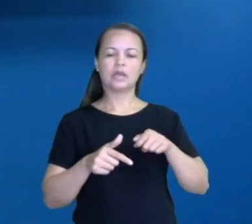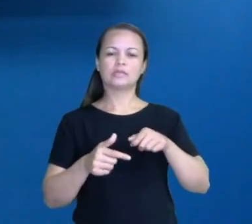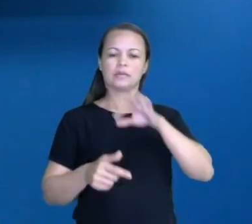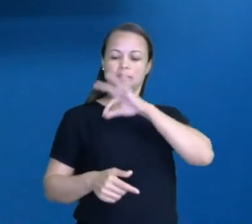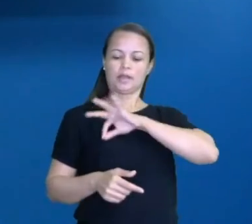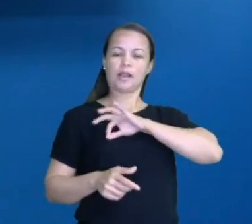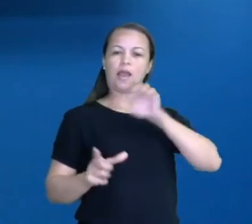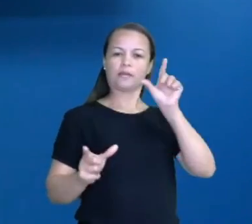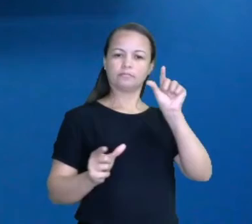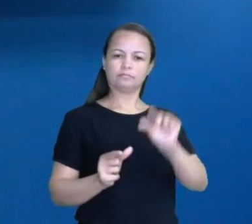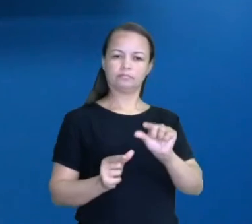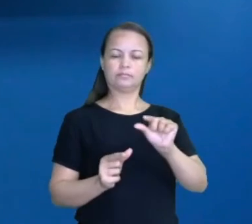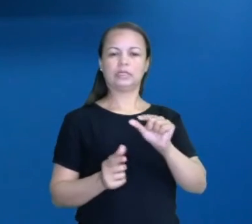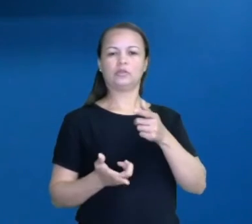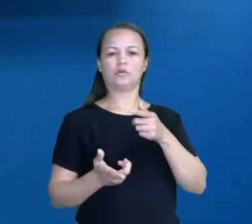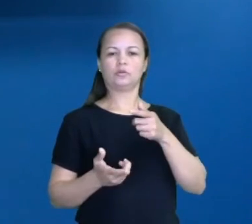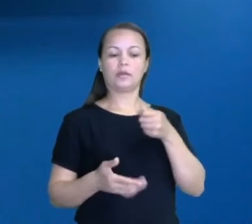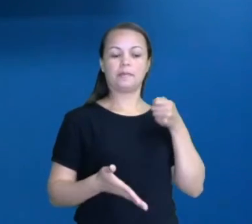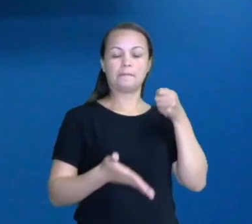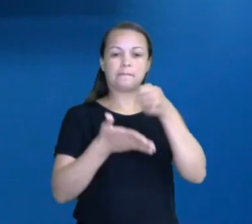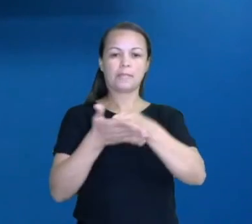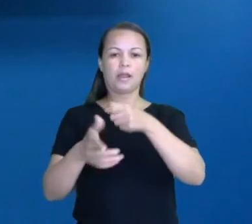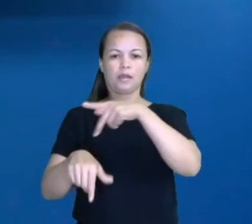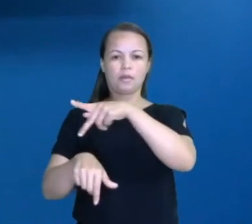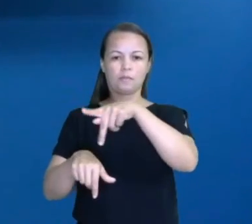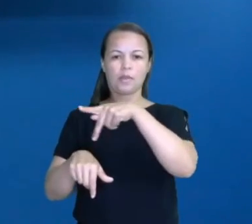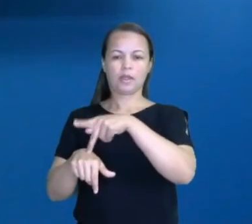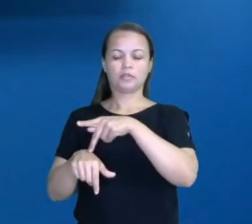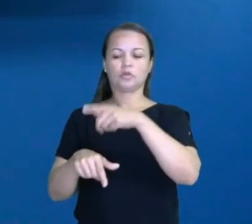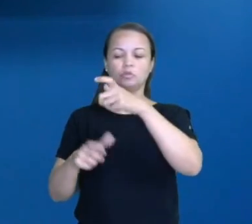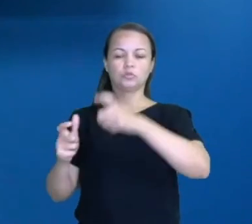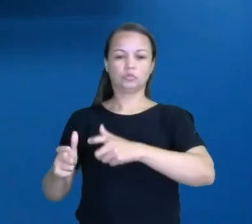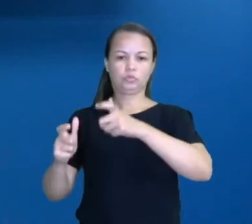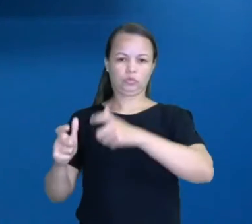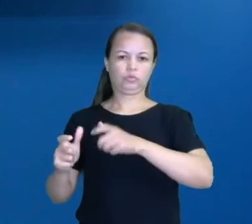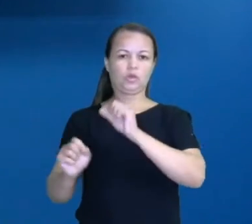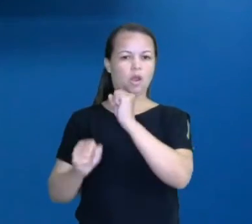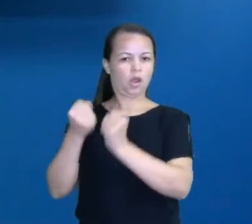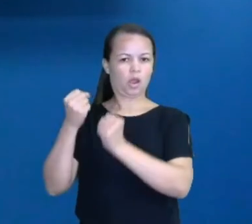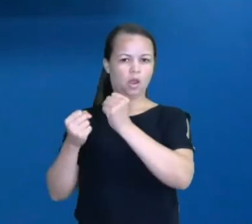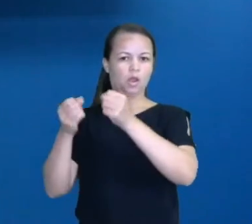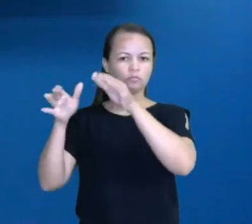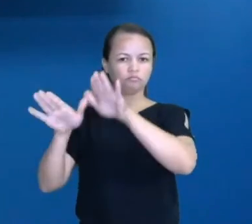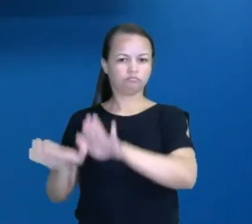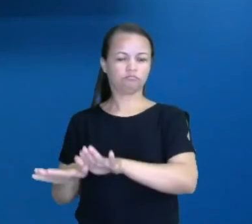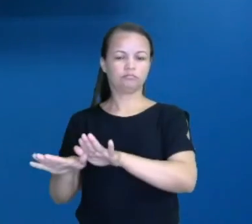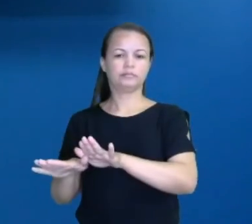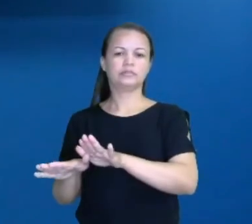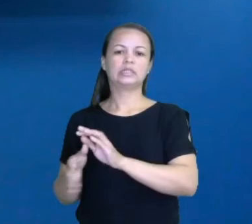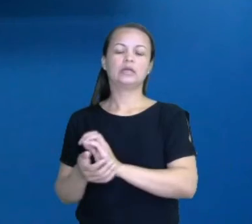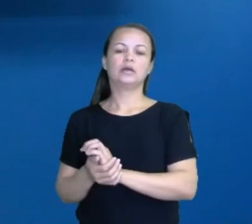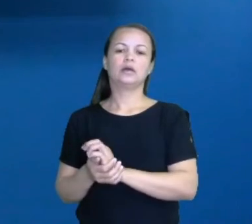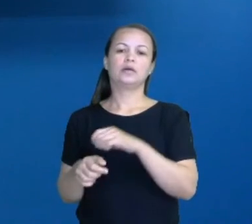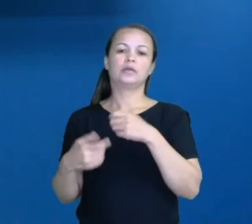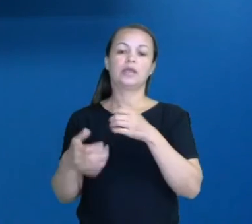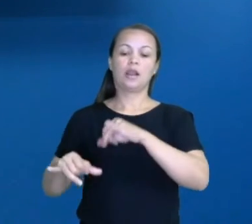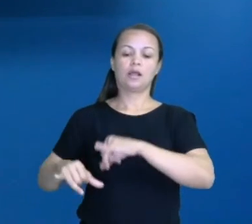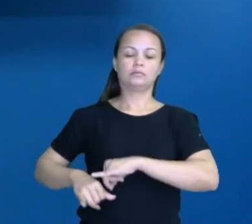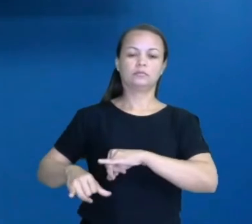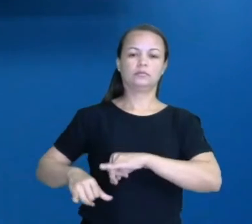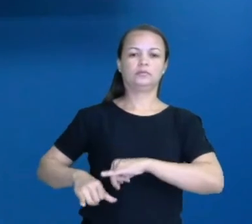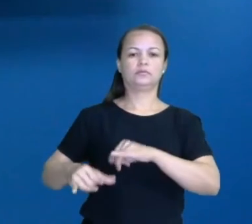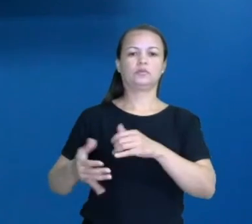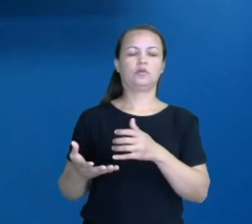menores, paga a população daquele país onde a empresa foi implementada porque ela sofre